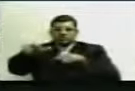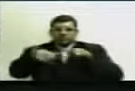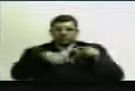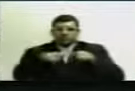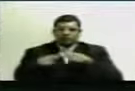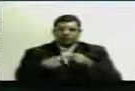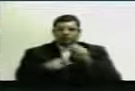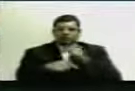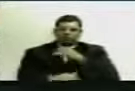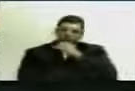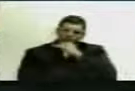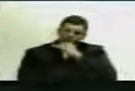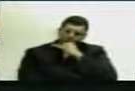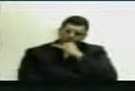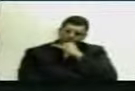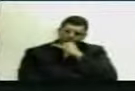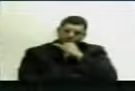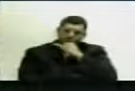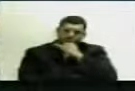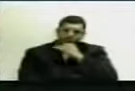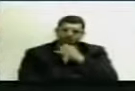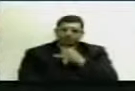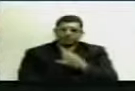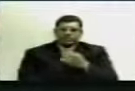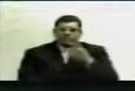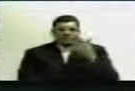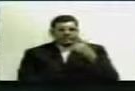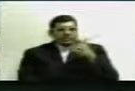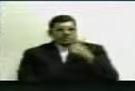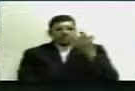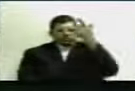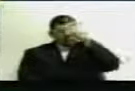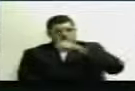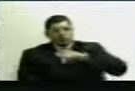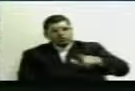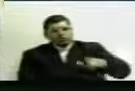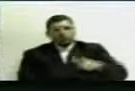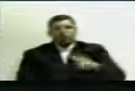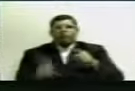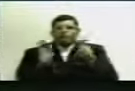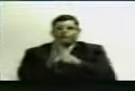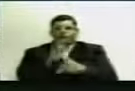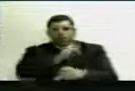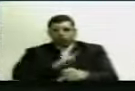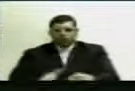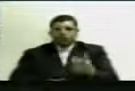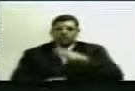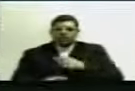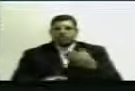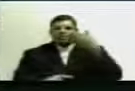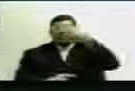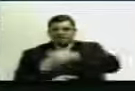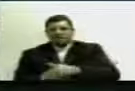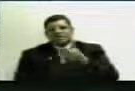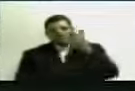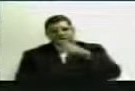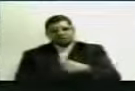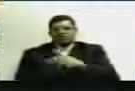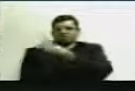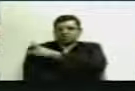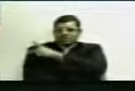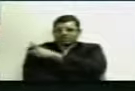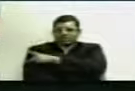lição tristemente antidemocrática de, mais uma vez, imposição da vontade do chefe